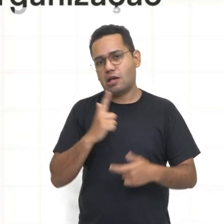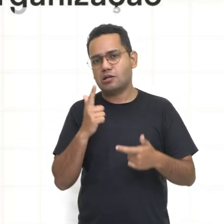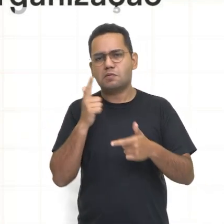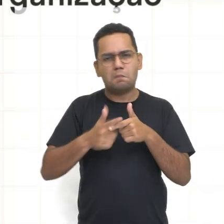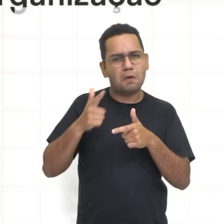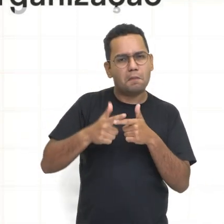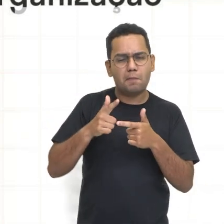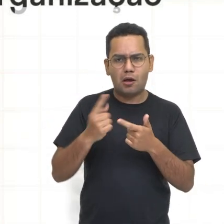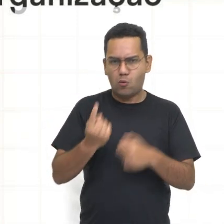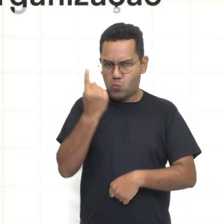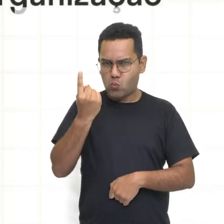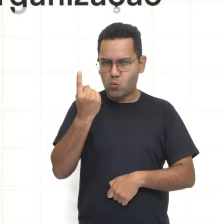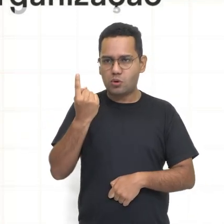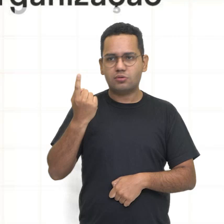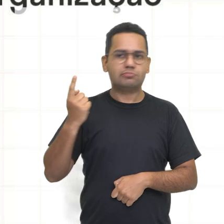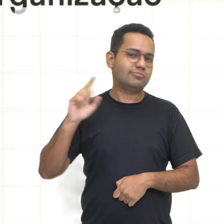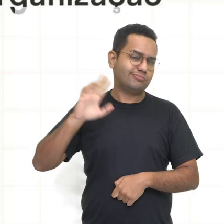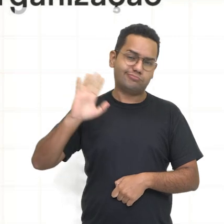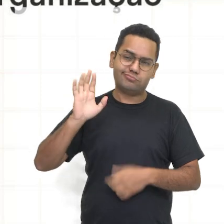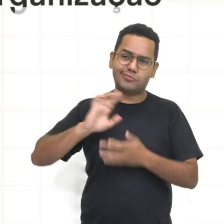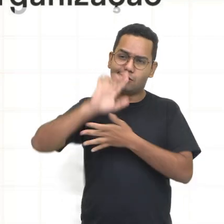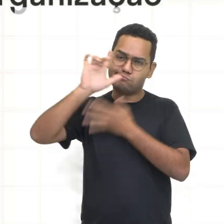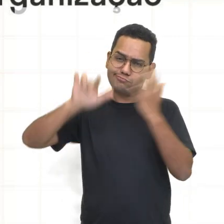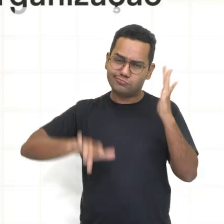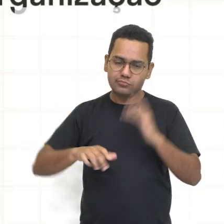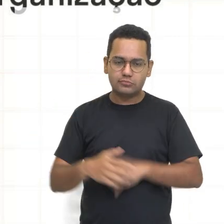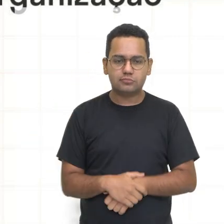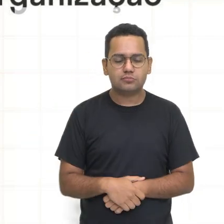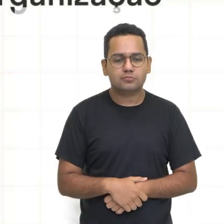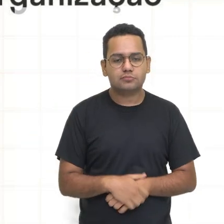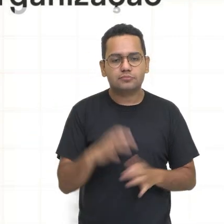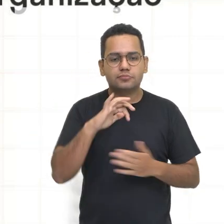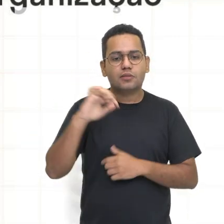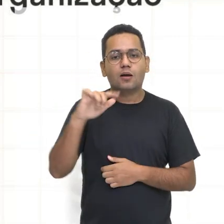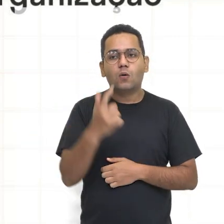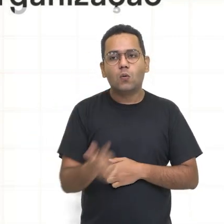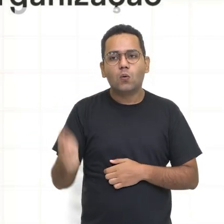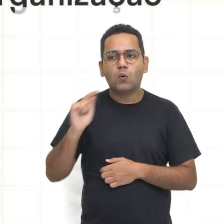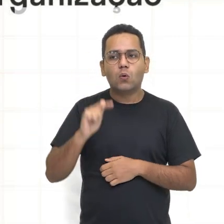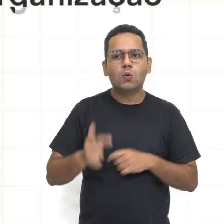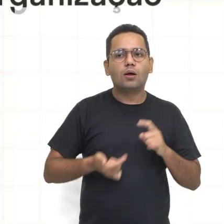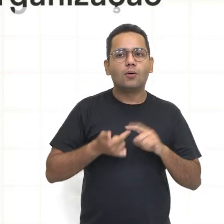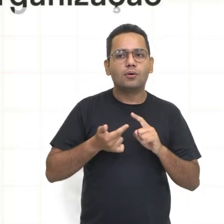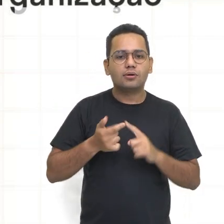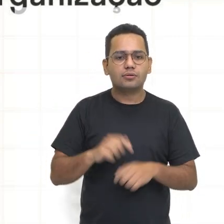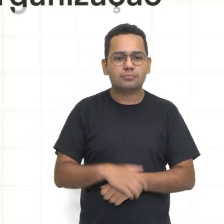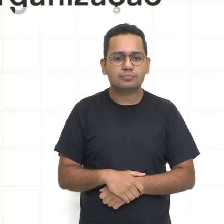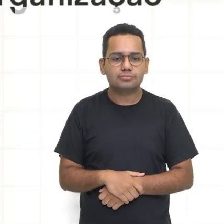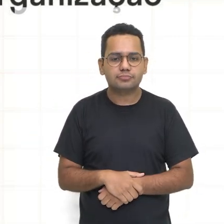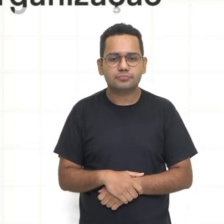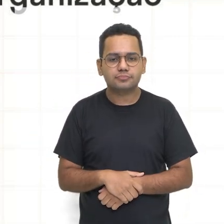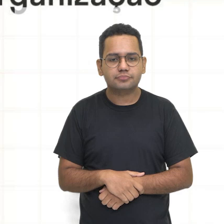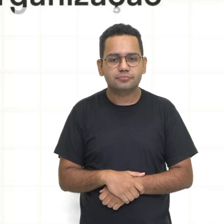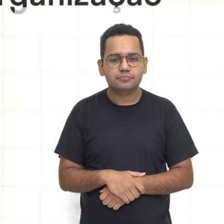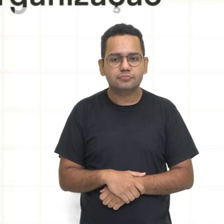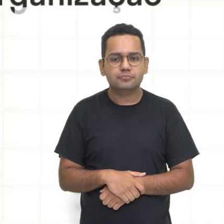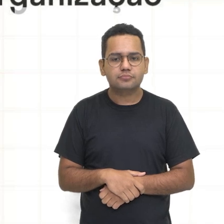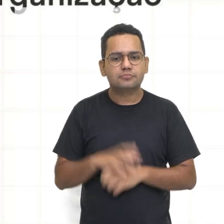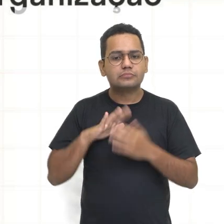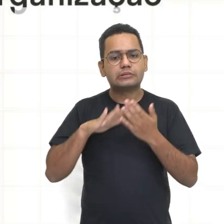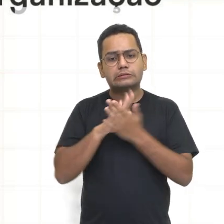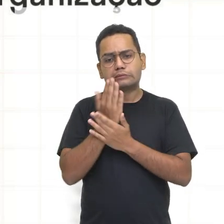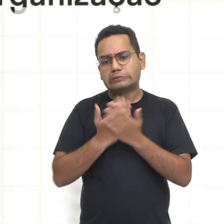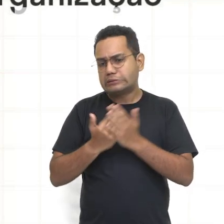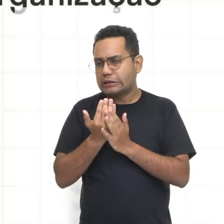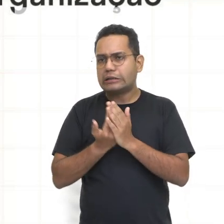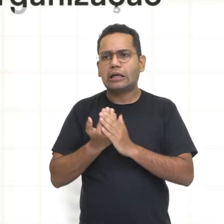para que houvesse esses conflitos na Ucrânia. Não é o único, mas é um dos, certo? Então, vamos verificar também a questão da